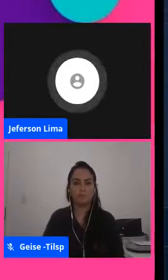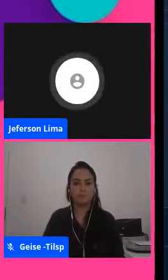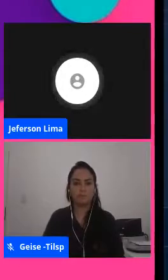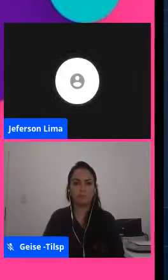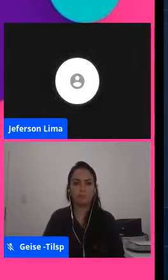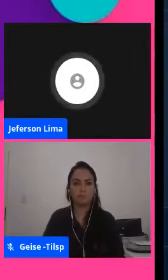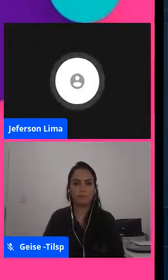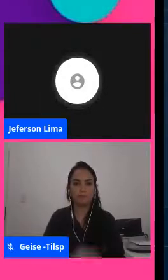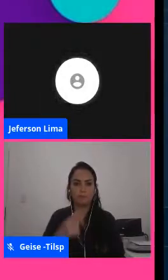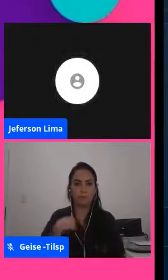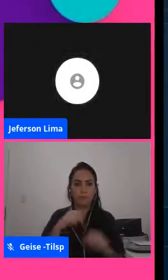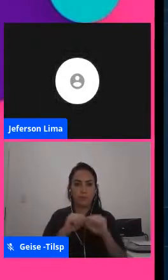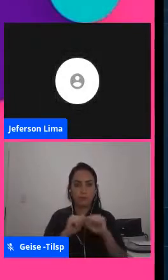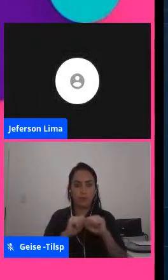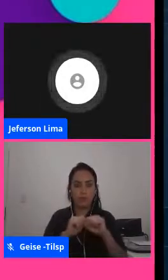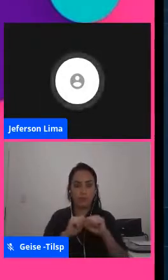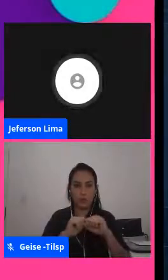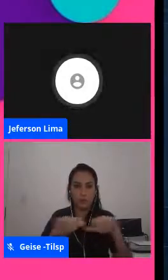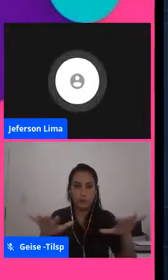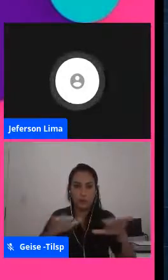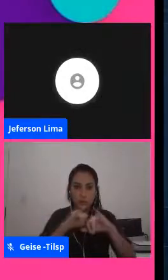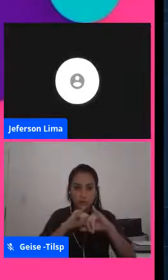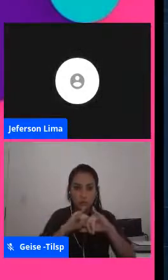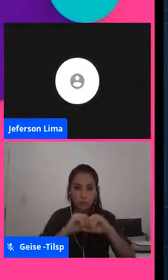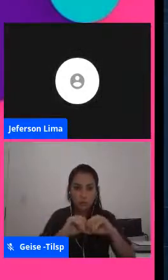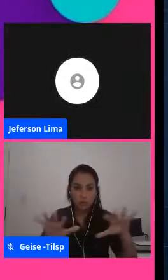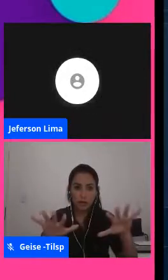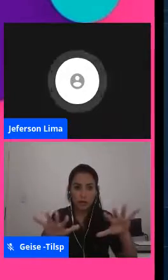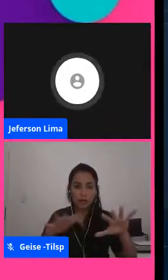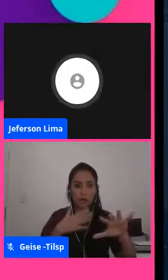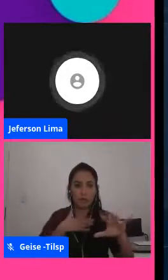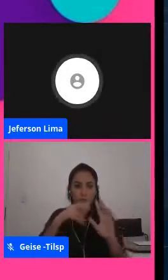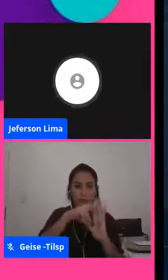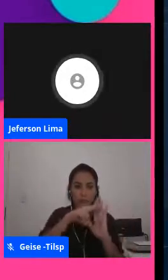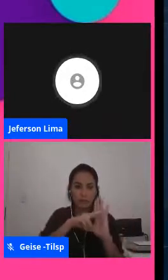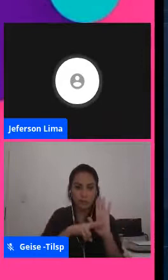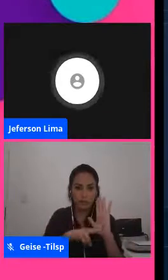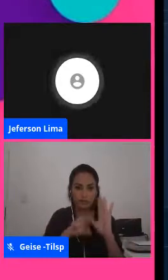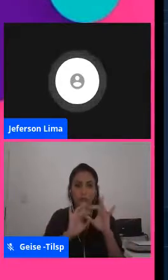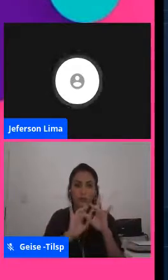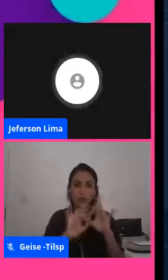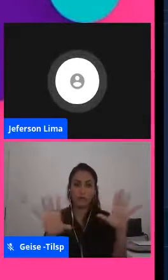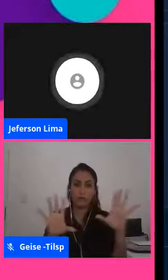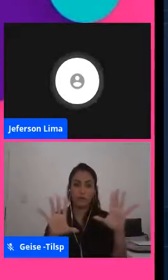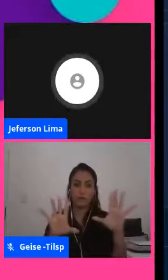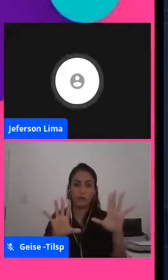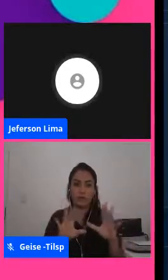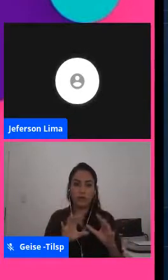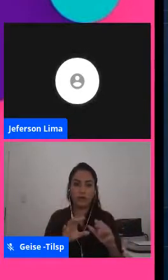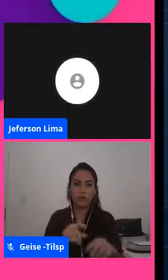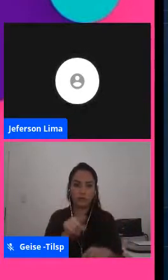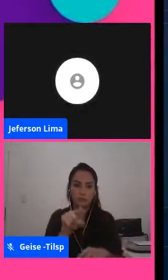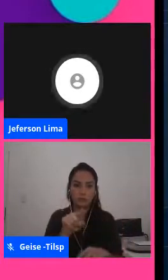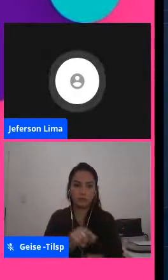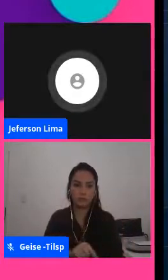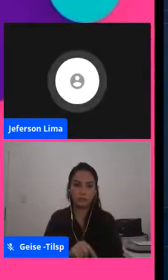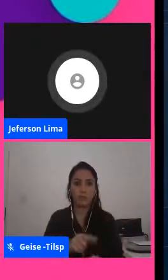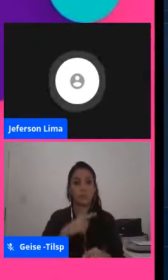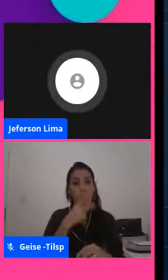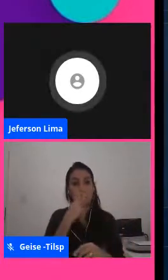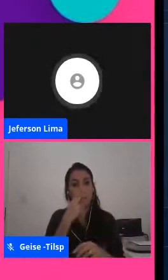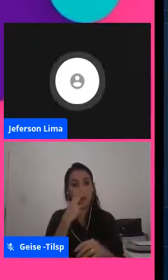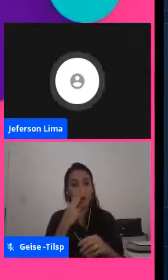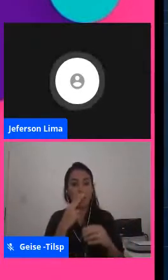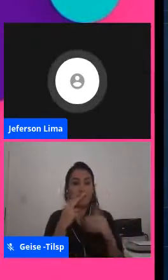publicar minhas regras, certo? E permitir a execução. Desse jeito aqui, a gente tem um banco mais ou menos seguro. A pessoa